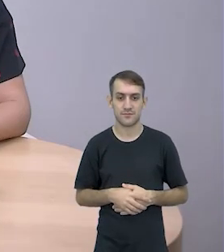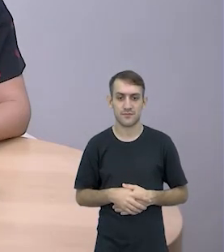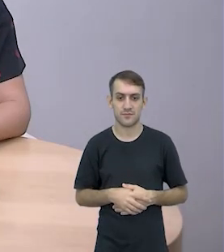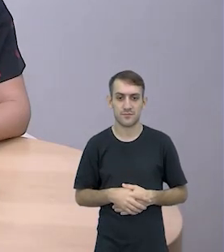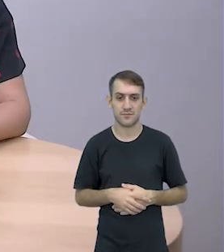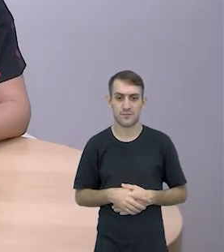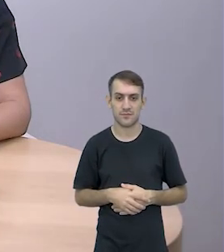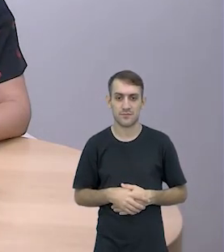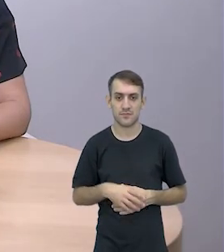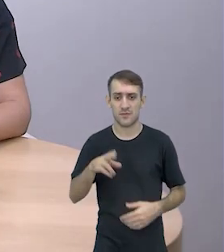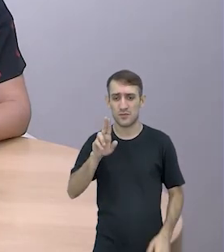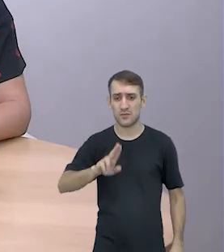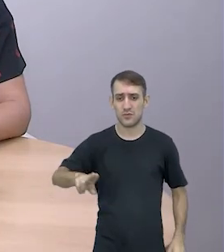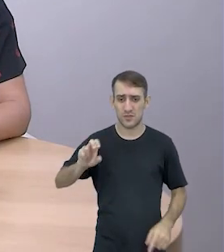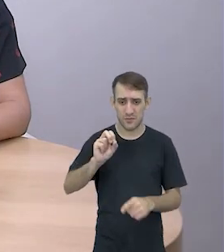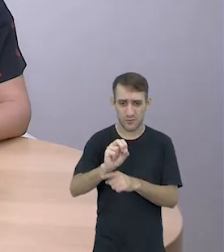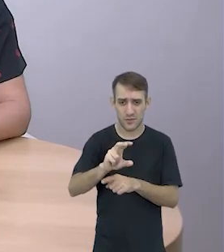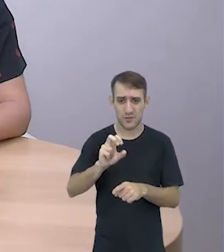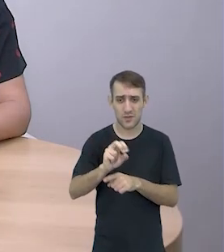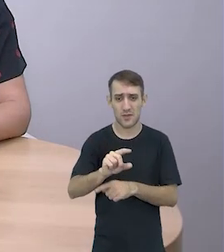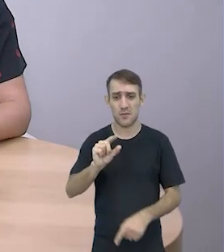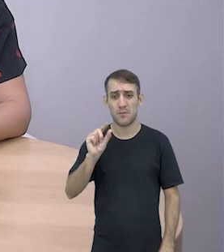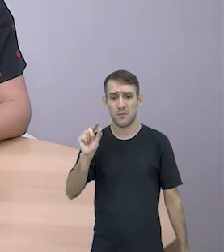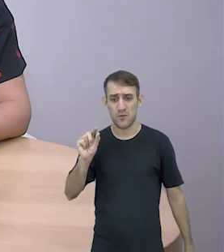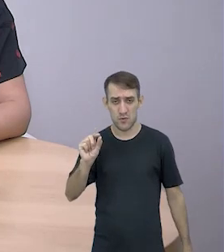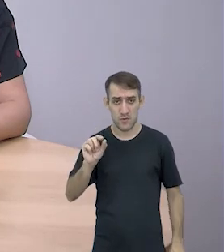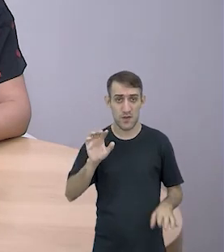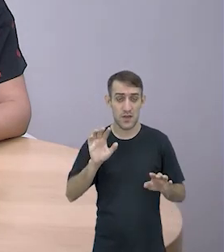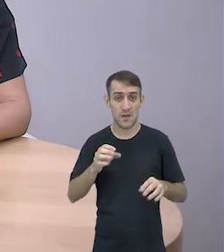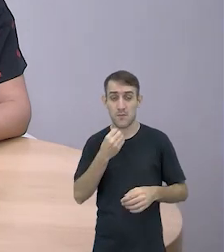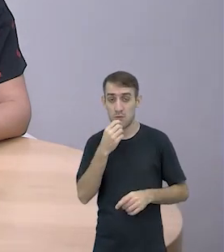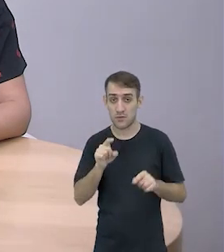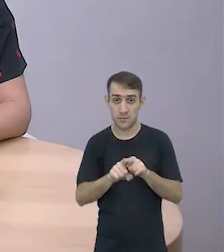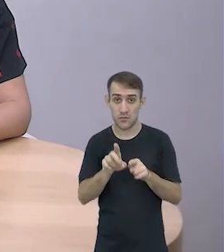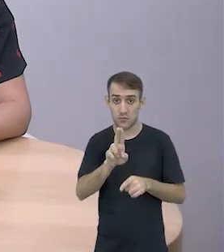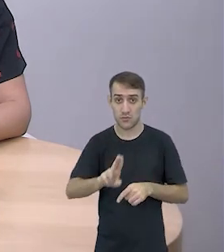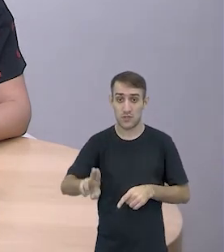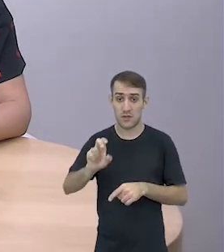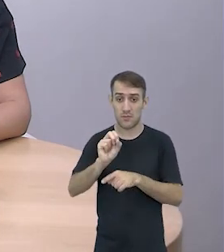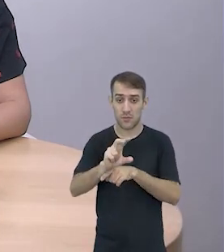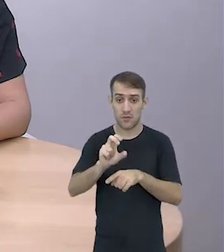menos uso de pesticidas, pulverização biológica, Isso aí.